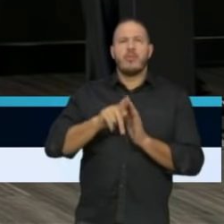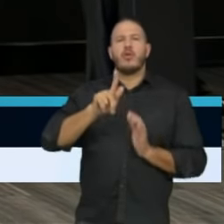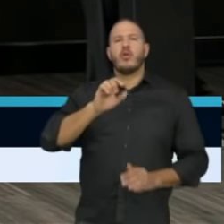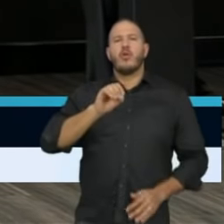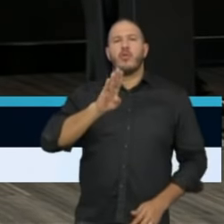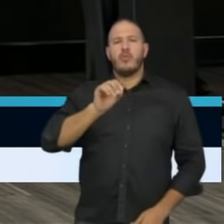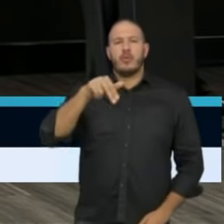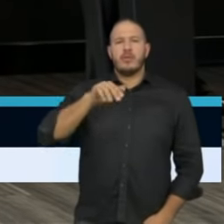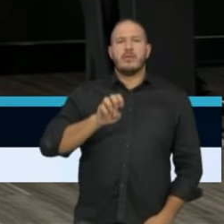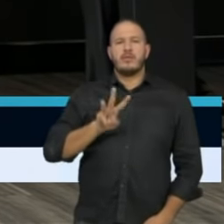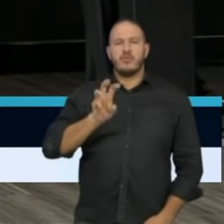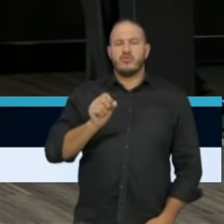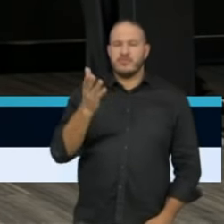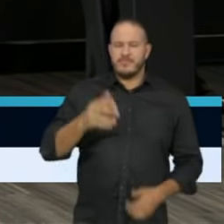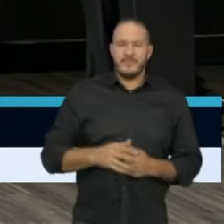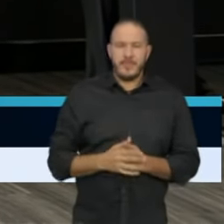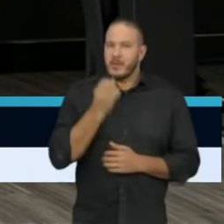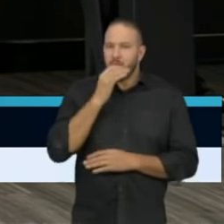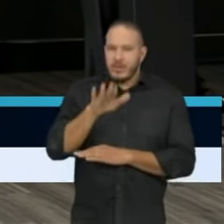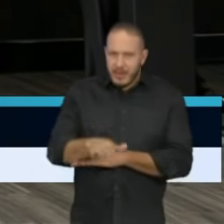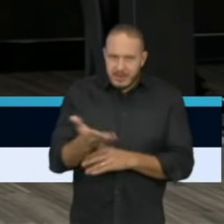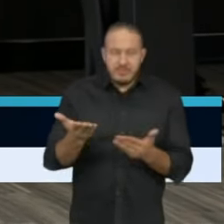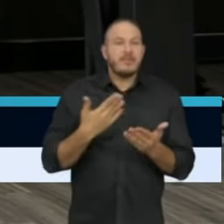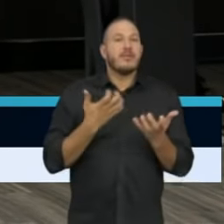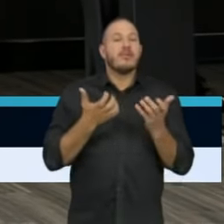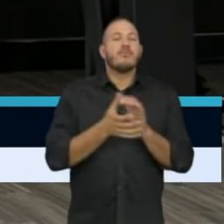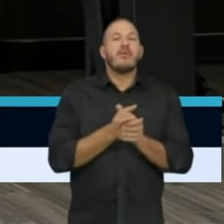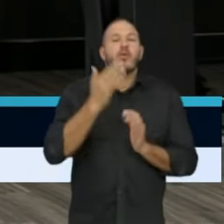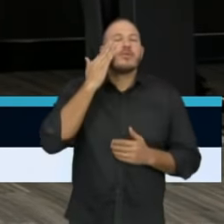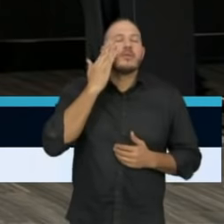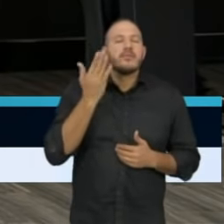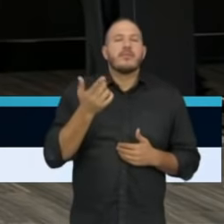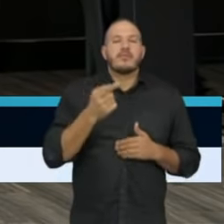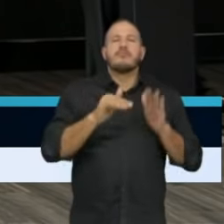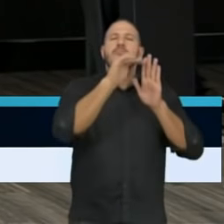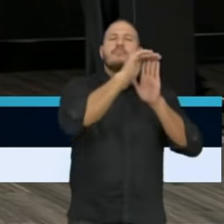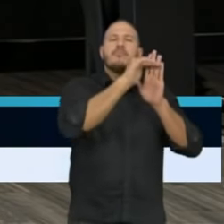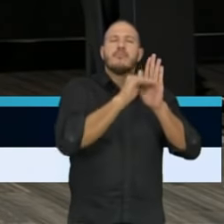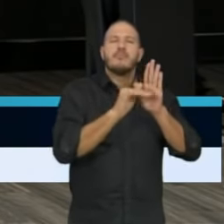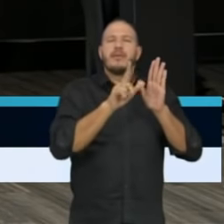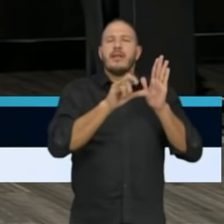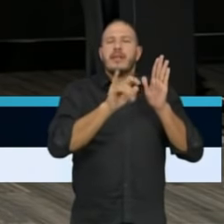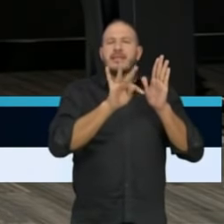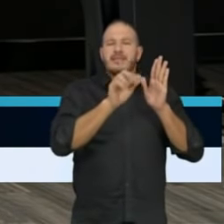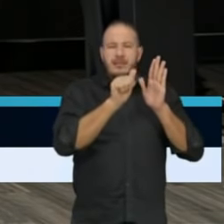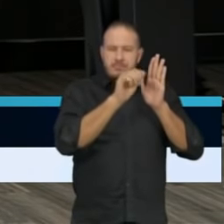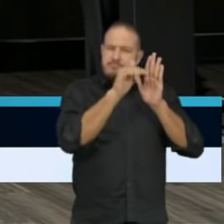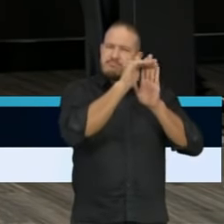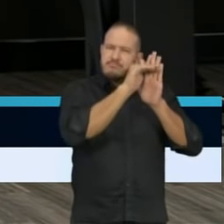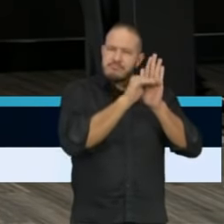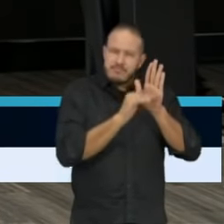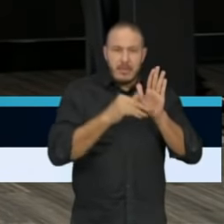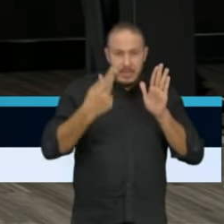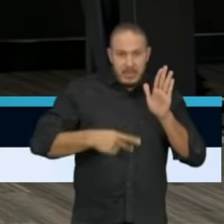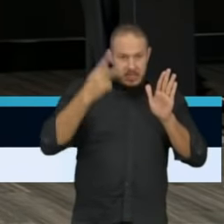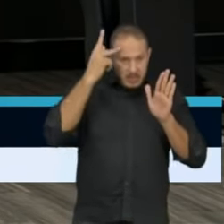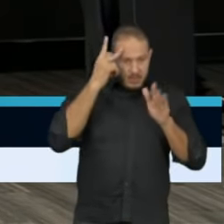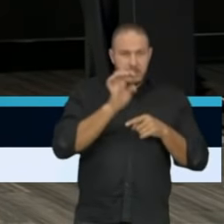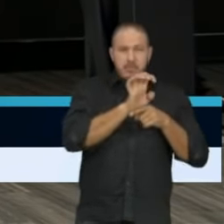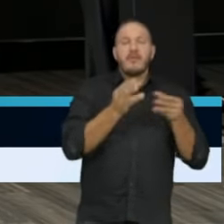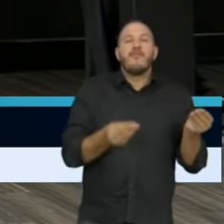favor. Boa tarde a todos. Governador, eu queria saber qual que é a lista de demanda que o Estado de São Paulo vai levar para a reunião de amanhã com o